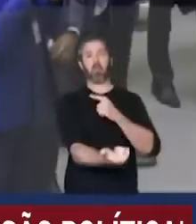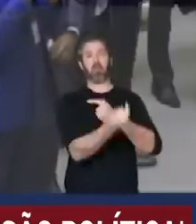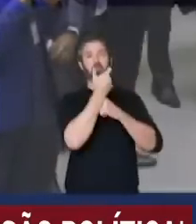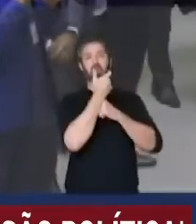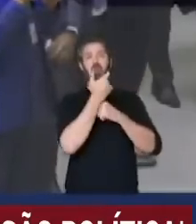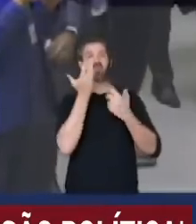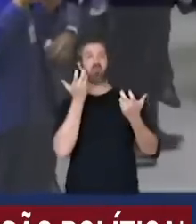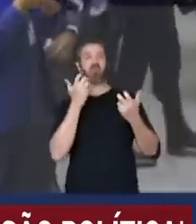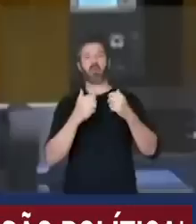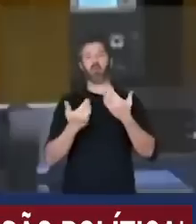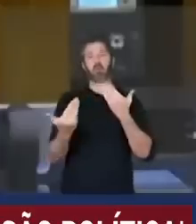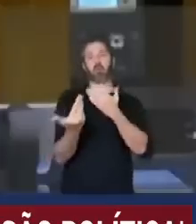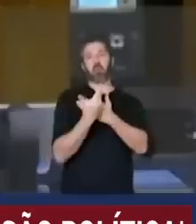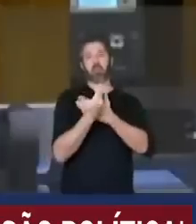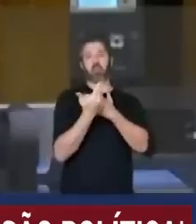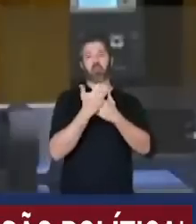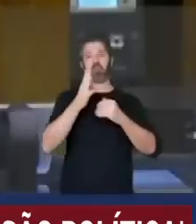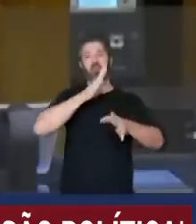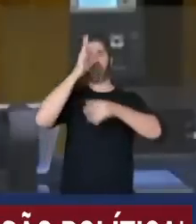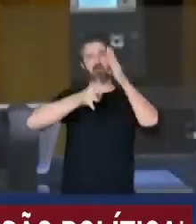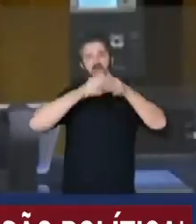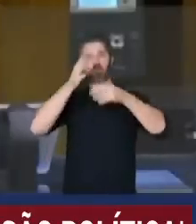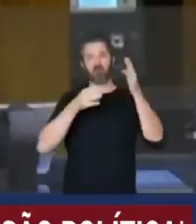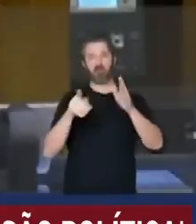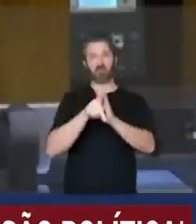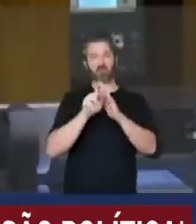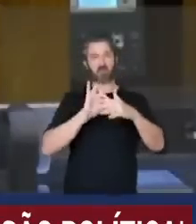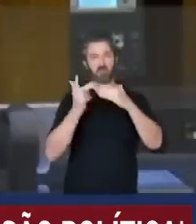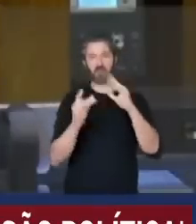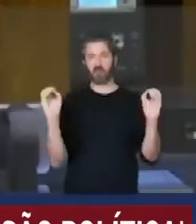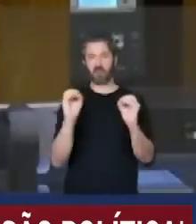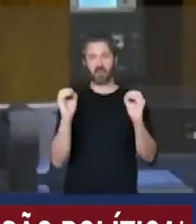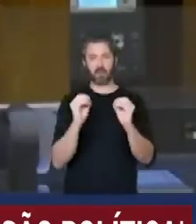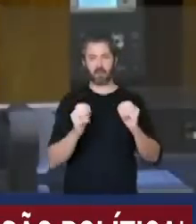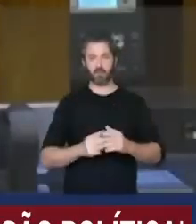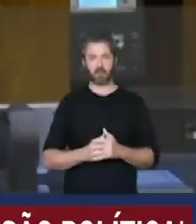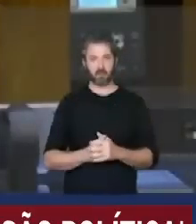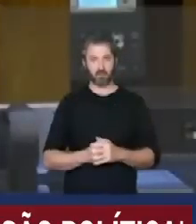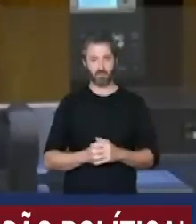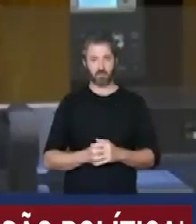palanqueiras e de celeumas de redes sociais.